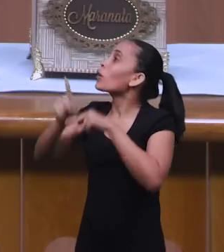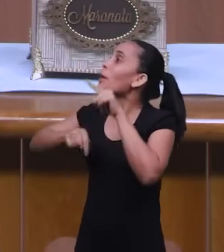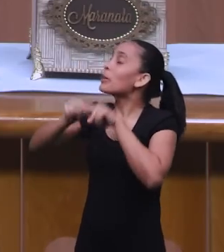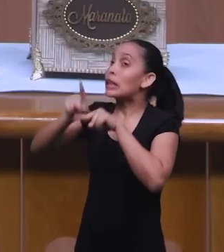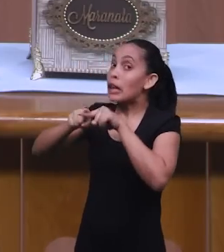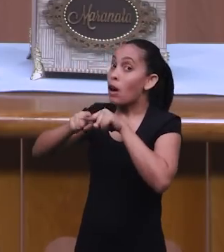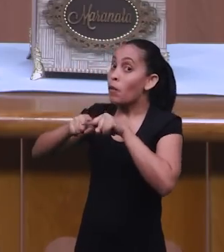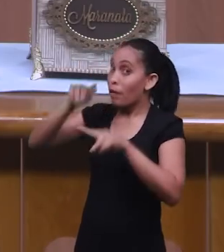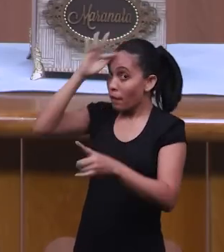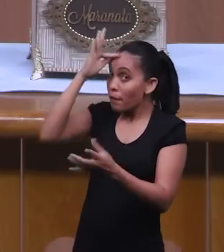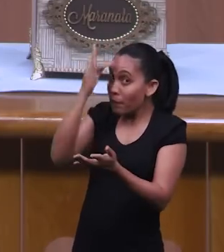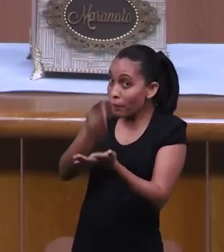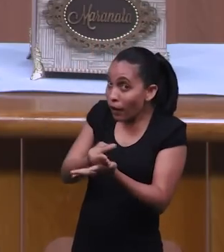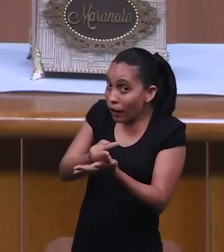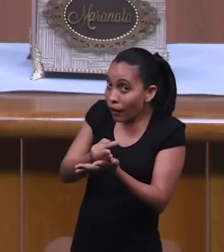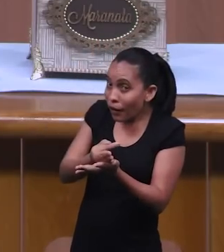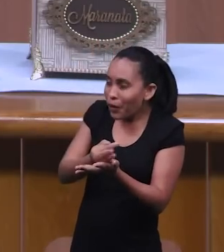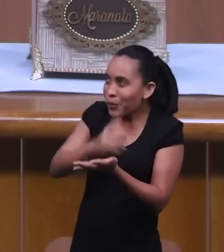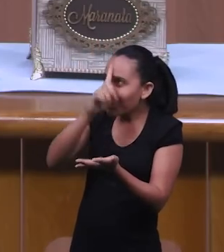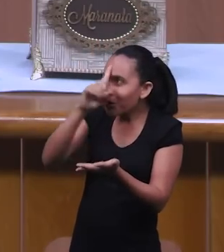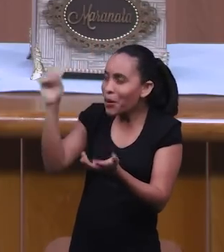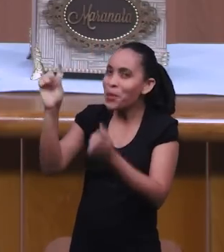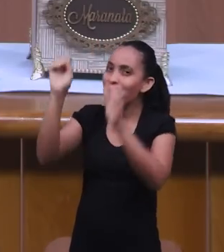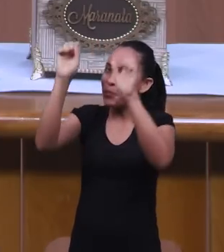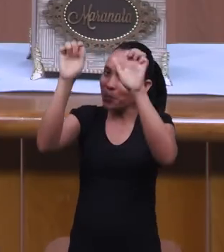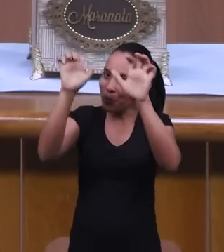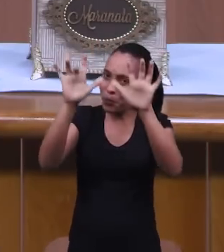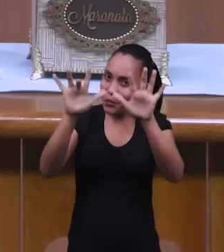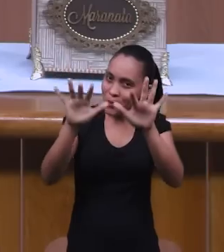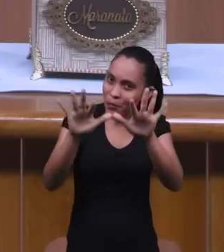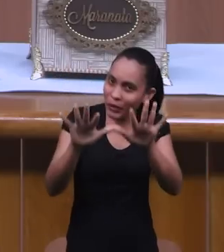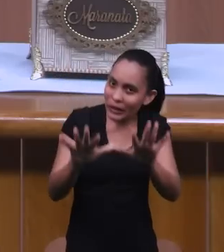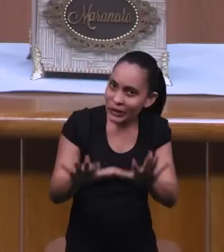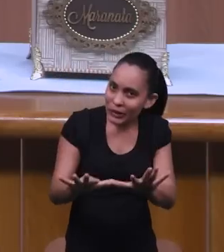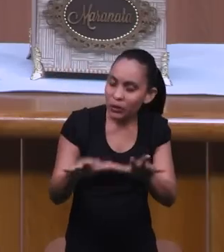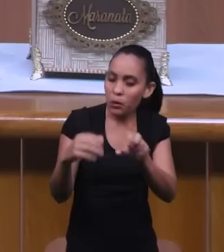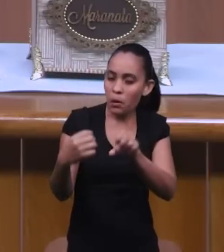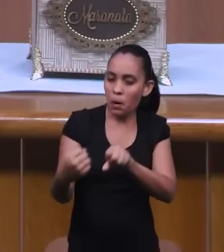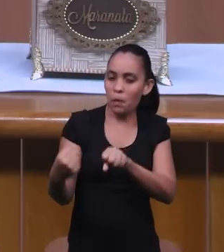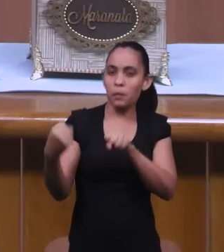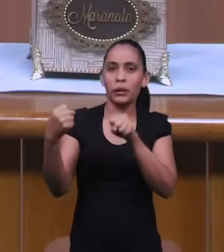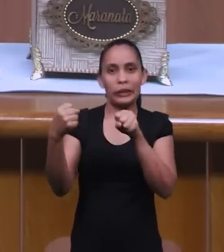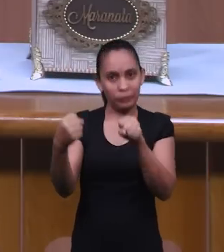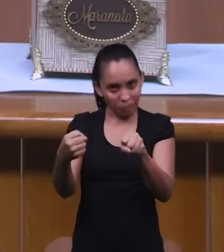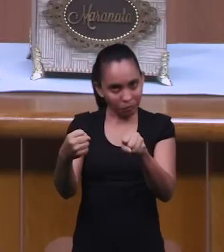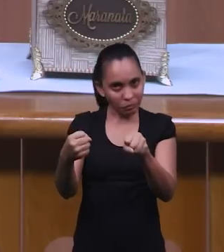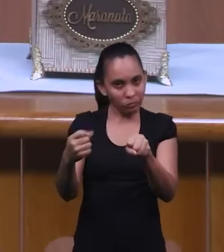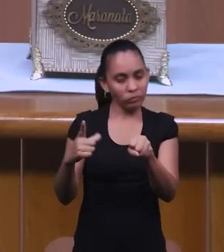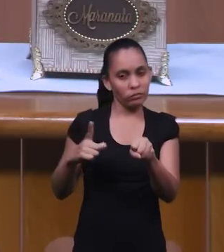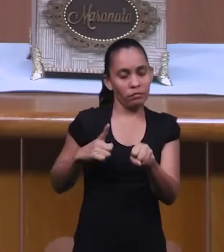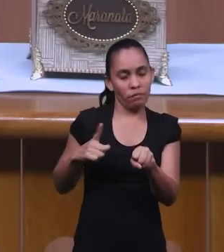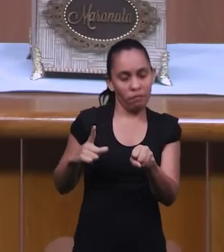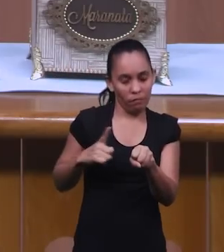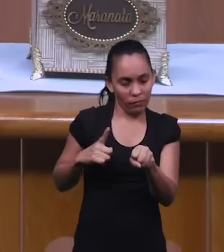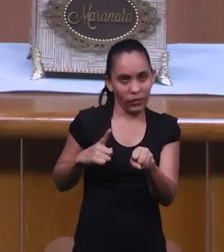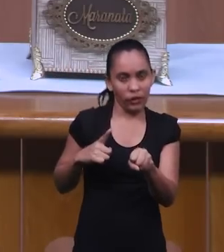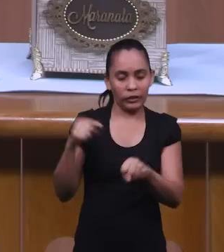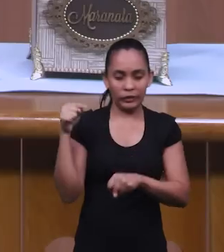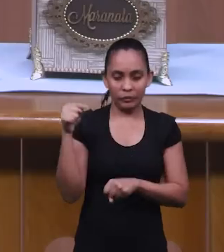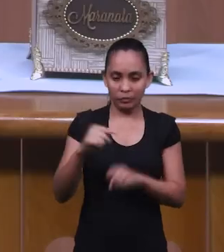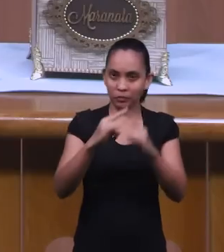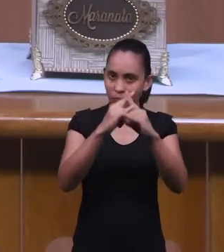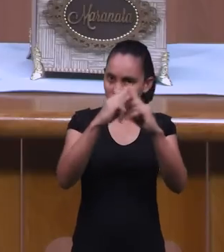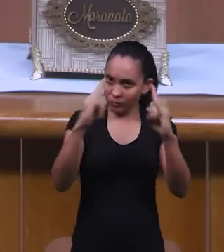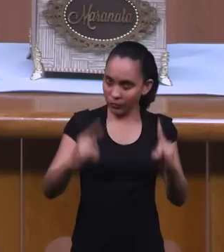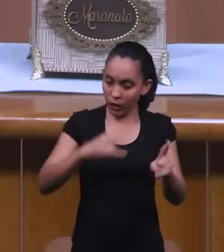é por fé, é revestido da graça de Deus, é revestido do espiritual. E o tabernáculo não foi para ninguém, a não ser o